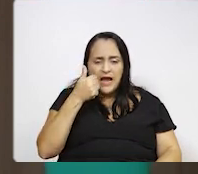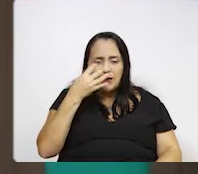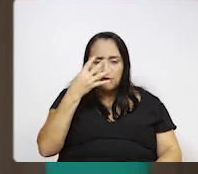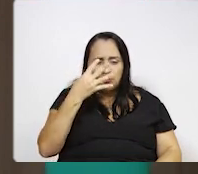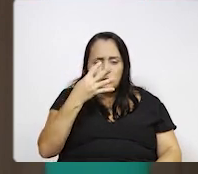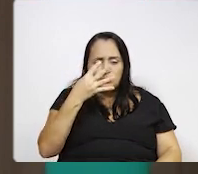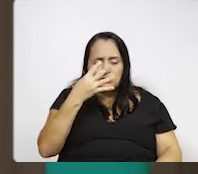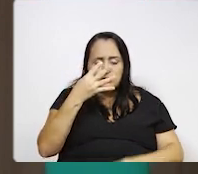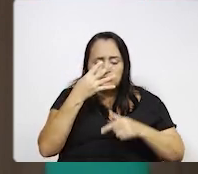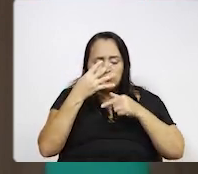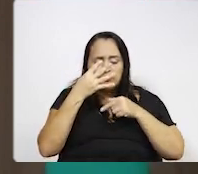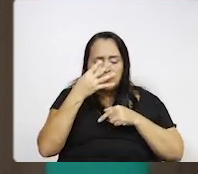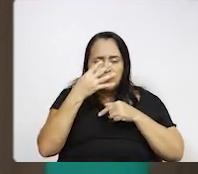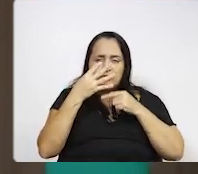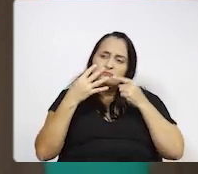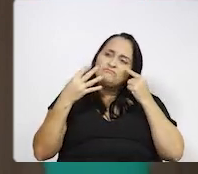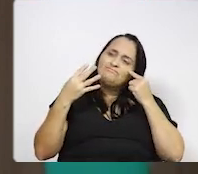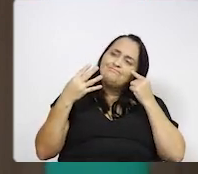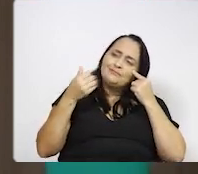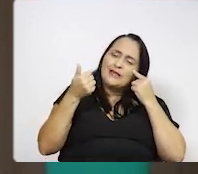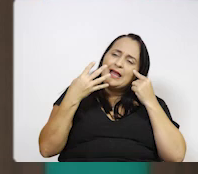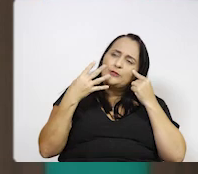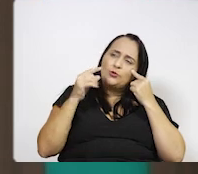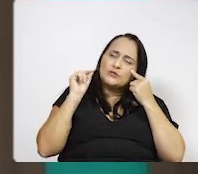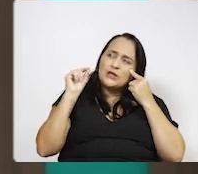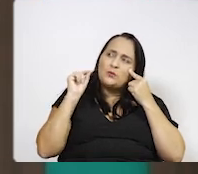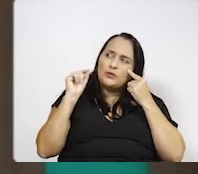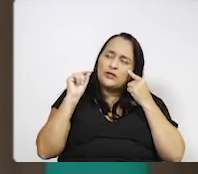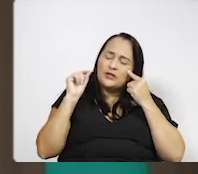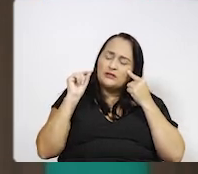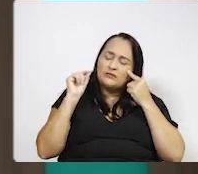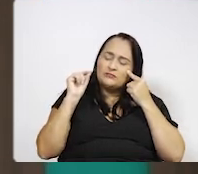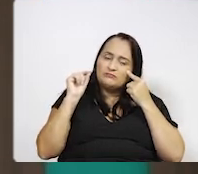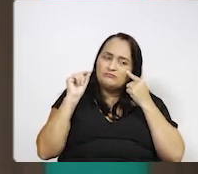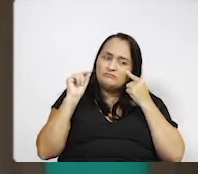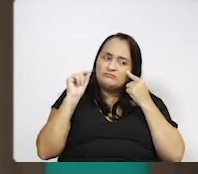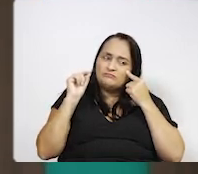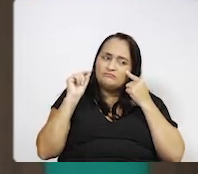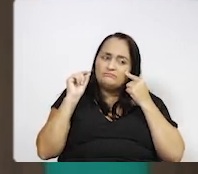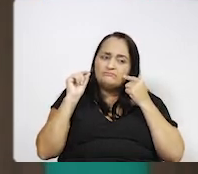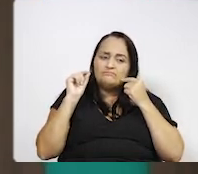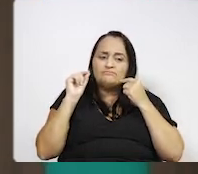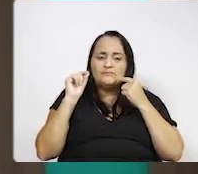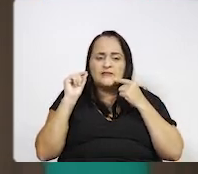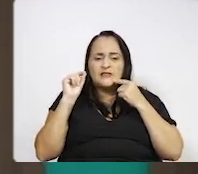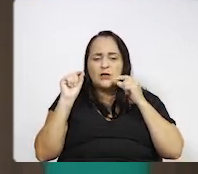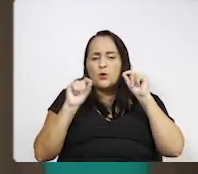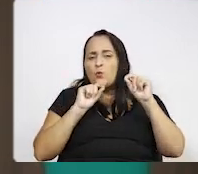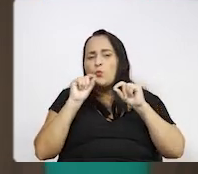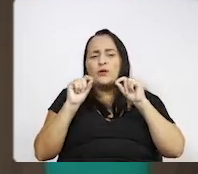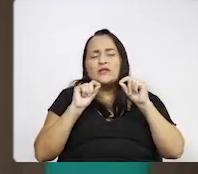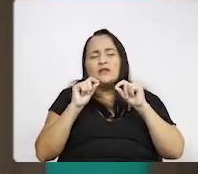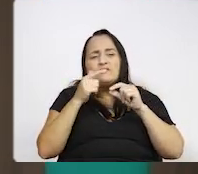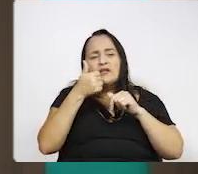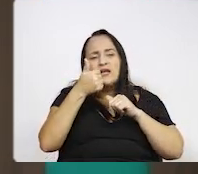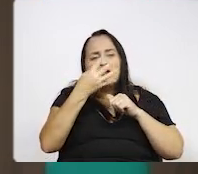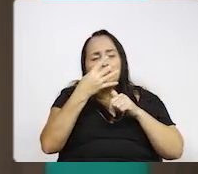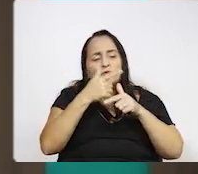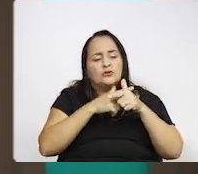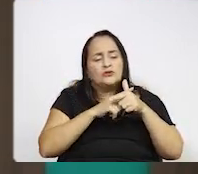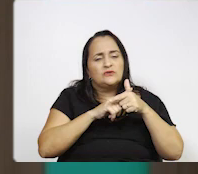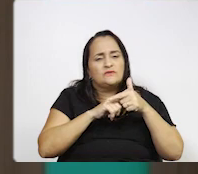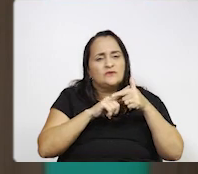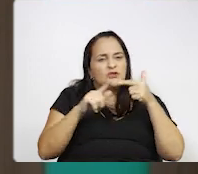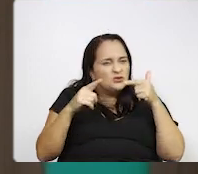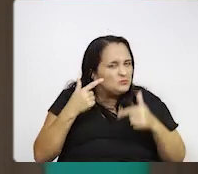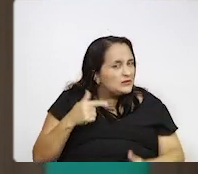com 7. 14 é o que do 7? Pense aí, pense, multiplicação, o que é que tem a ver 14 com